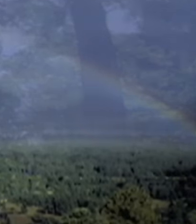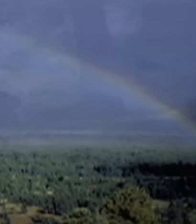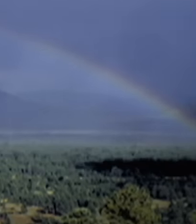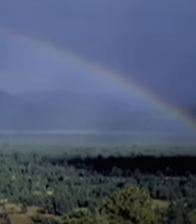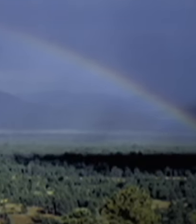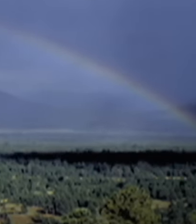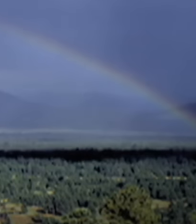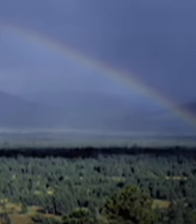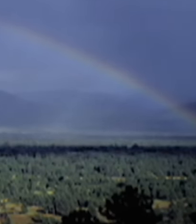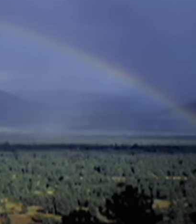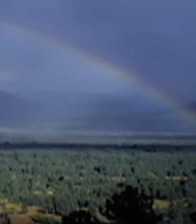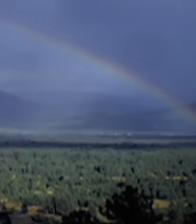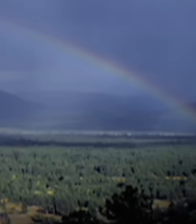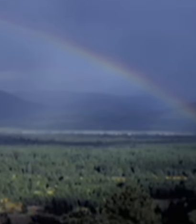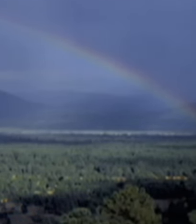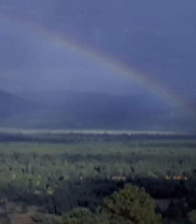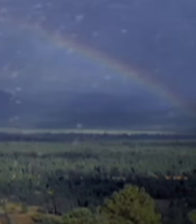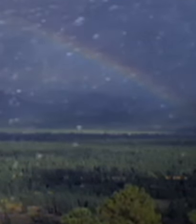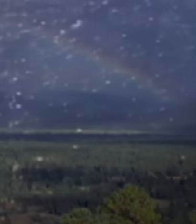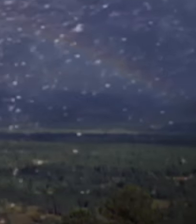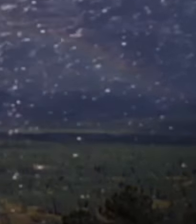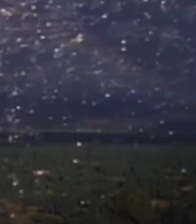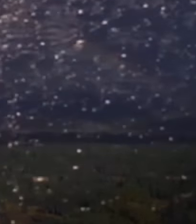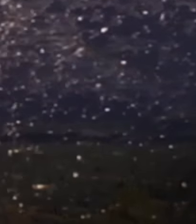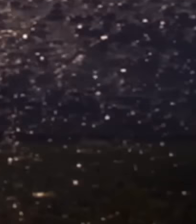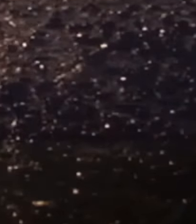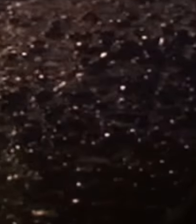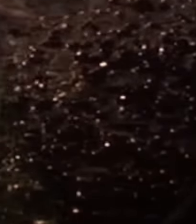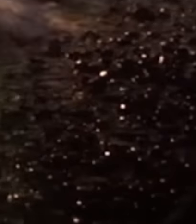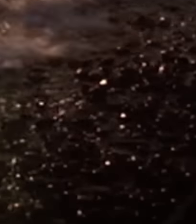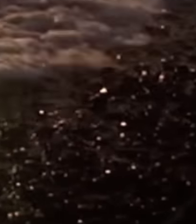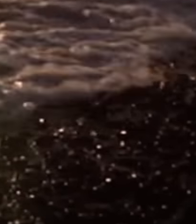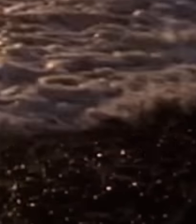Cai a chuva sobre o mal e o bom,